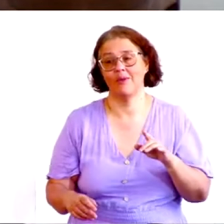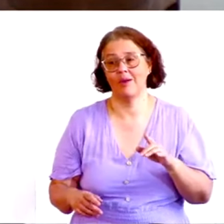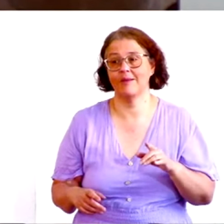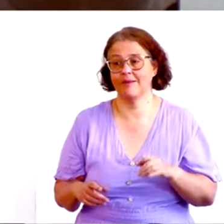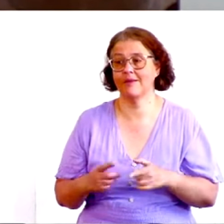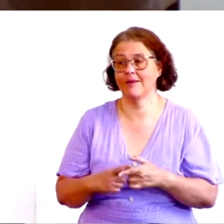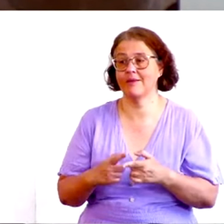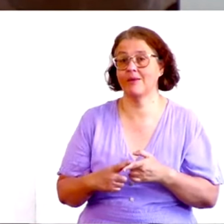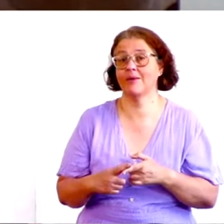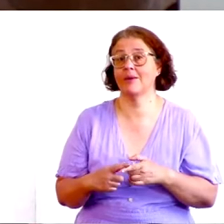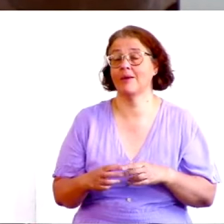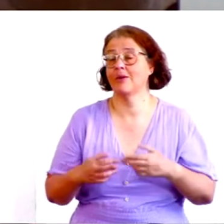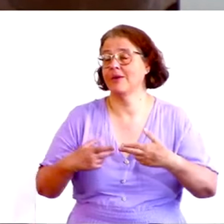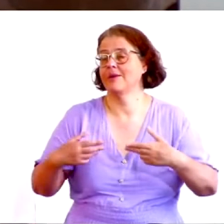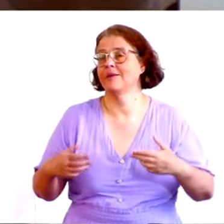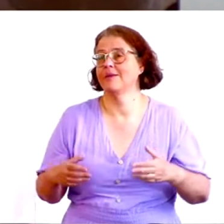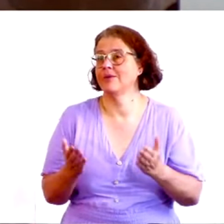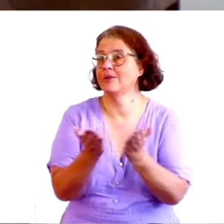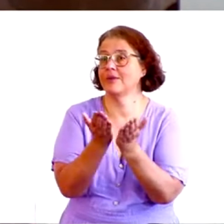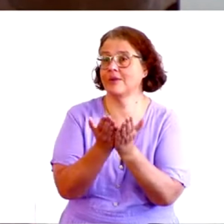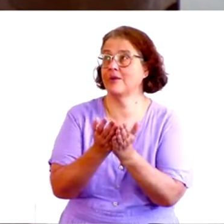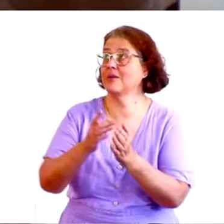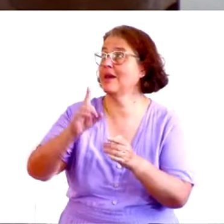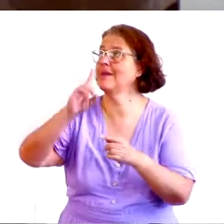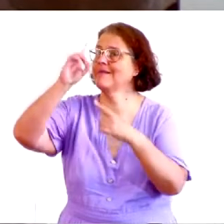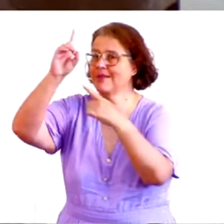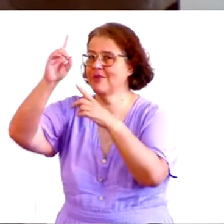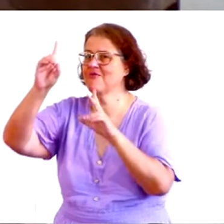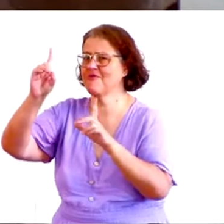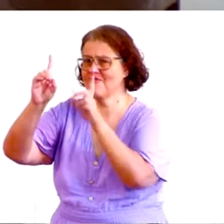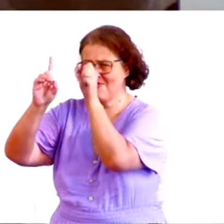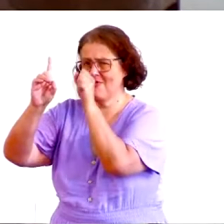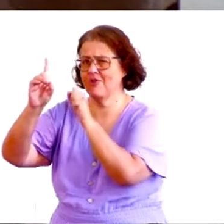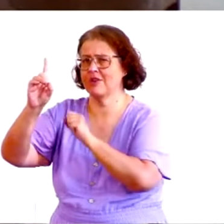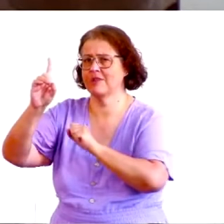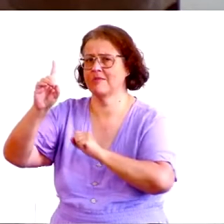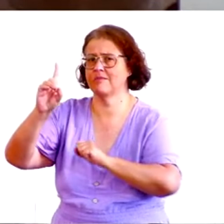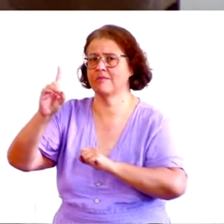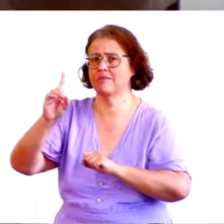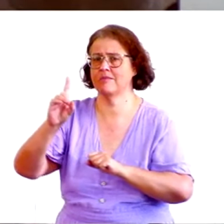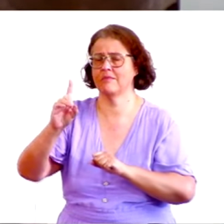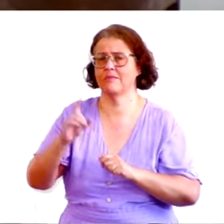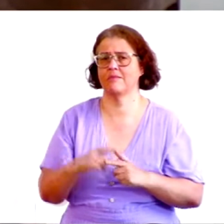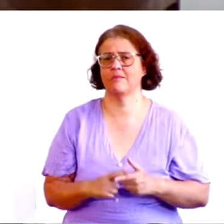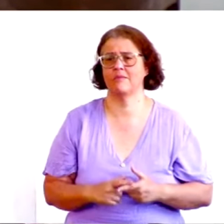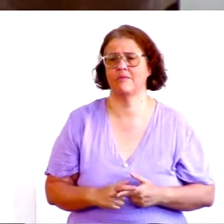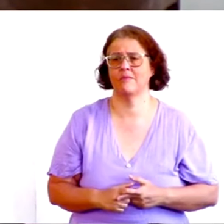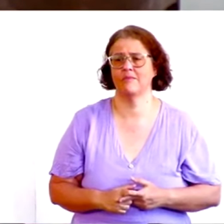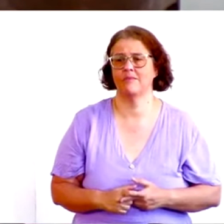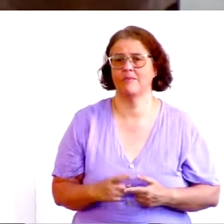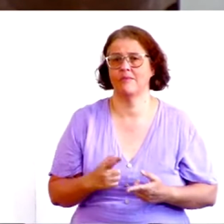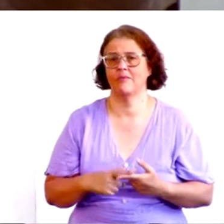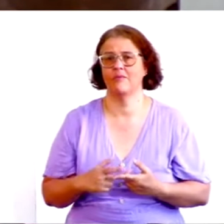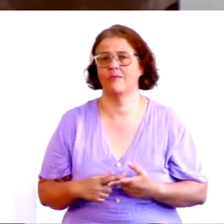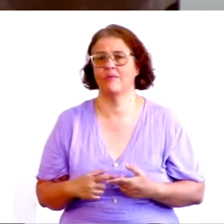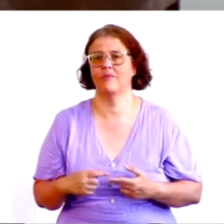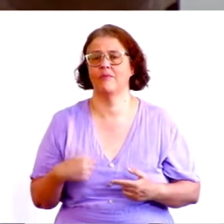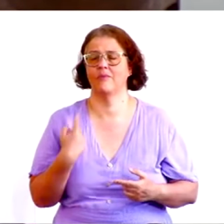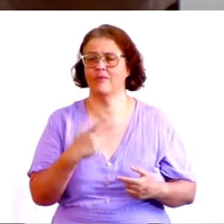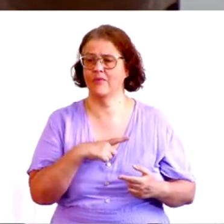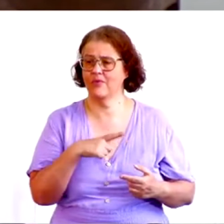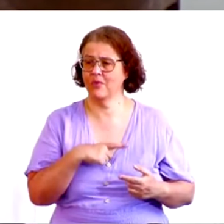às vezes nós temos dúvidas sobre isso não temos às vezes temos preocupações sobre isso não temos quando começamos um ano